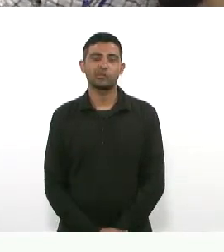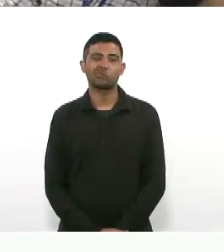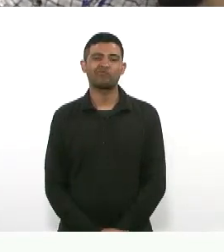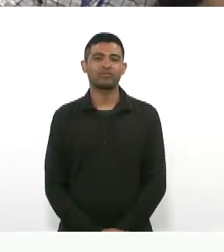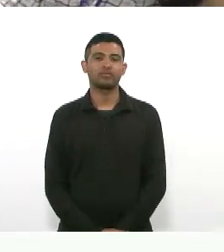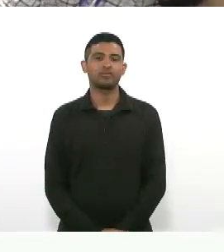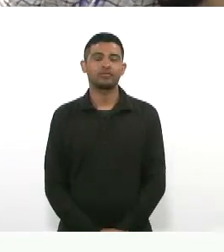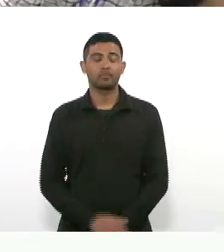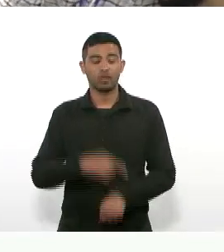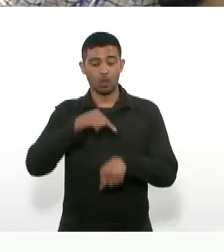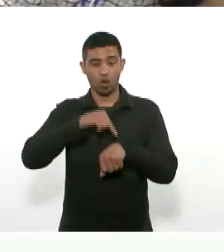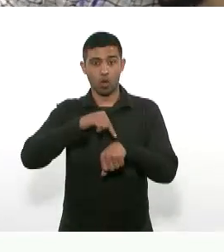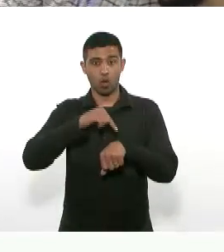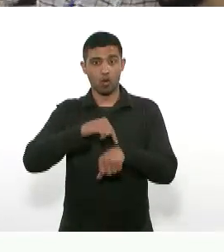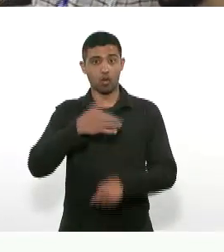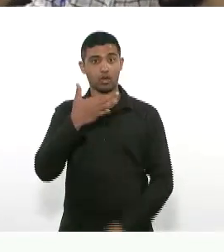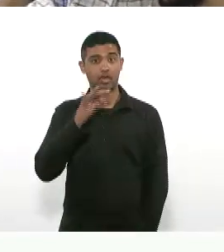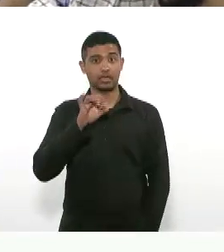Às